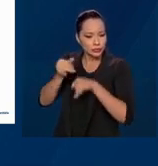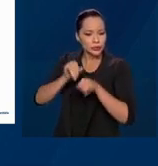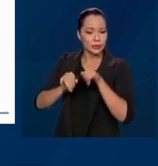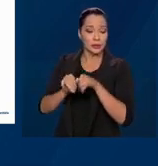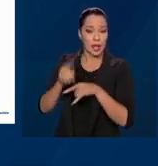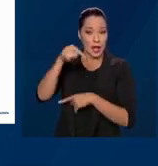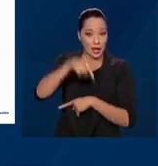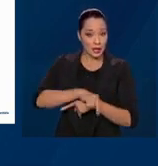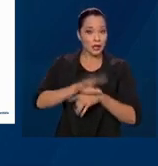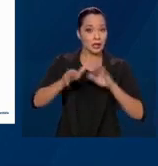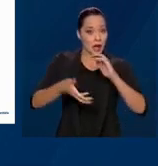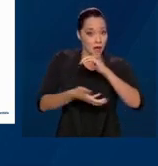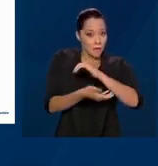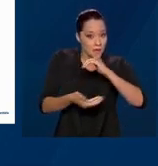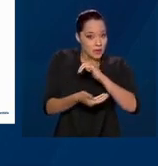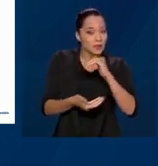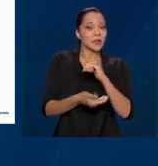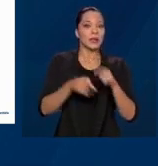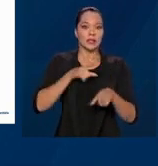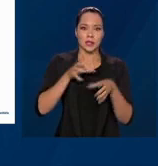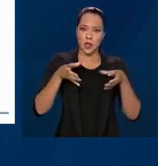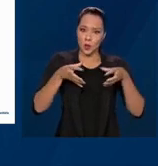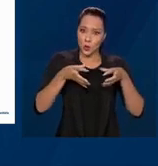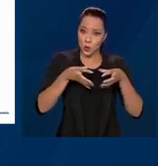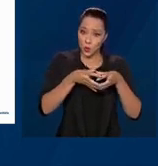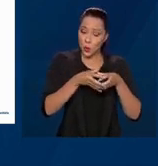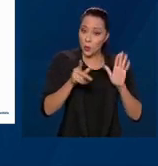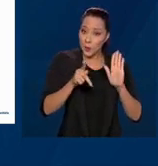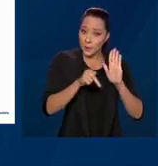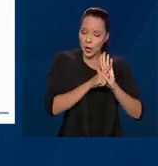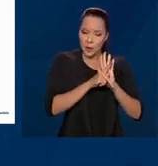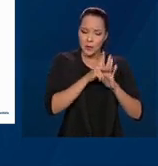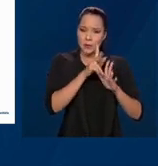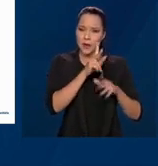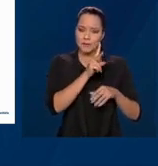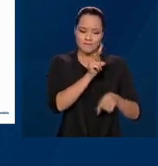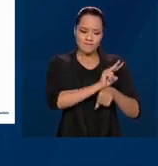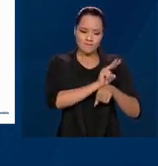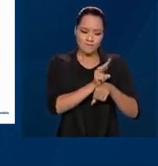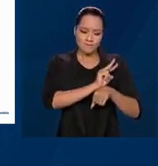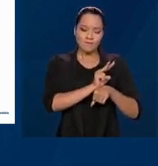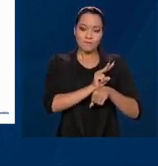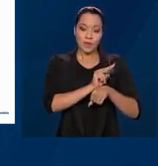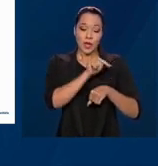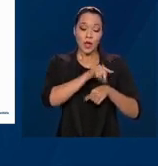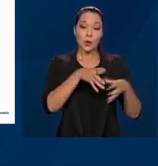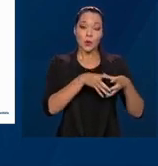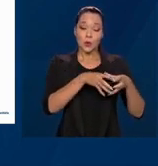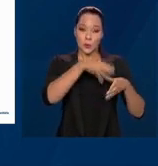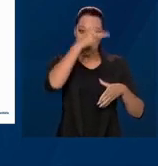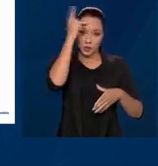Anvisa, temos uma equipe de inspetores de boas práticas clínicas, que são aqueles especialistas que